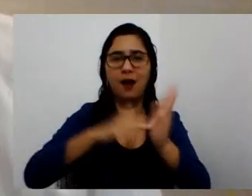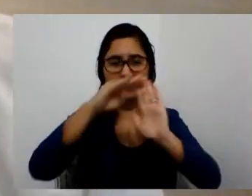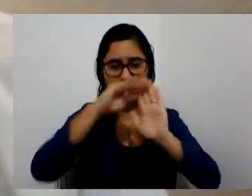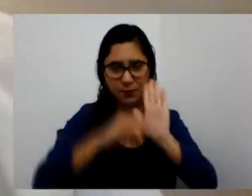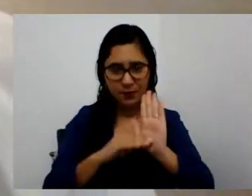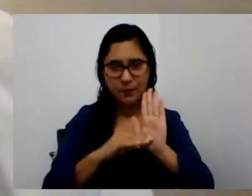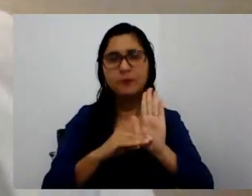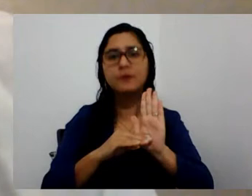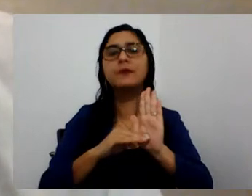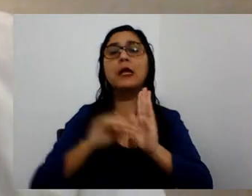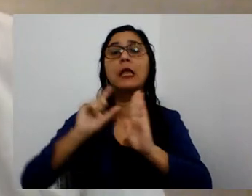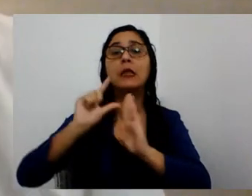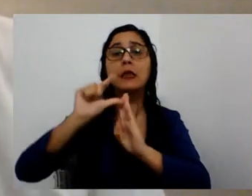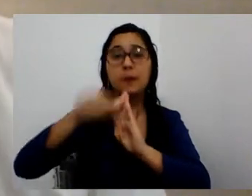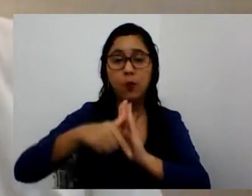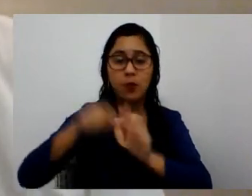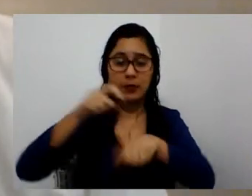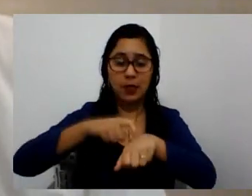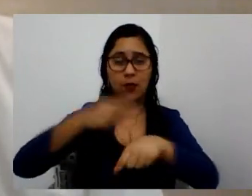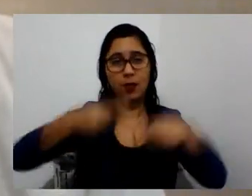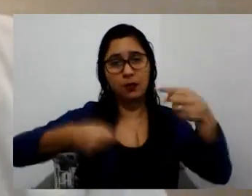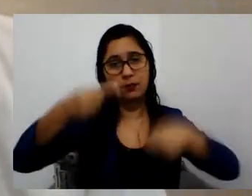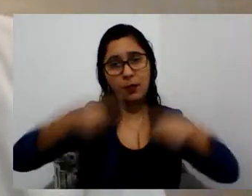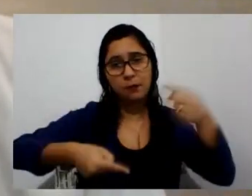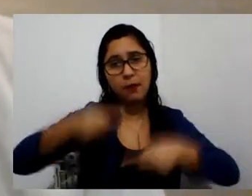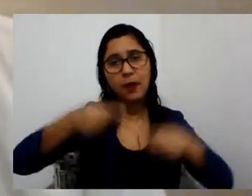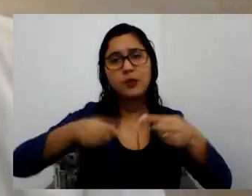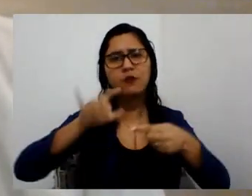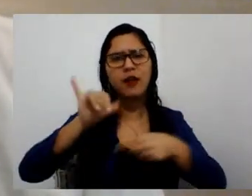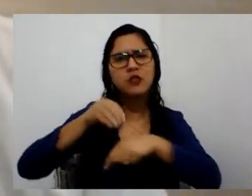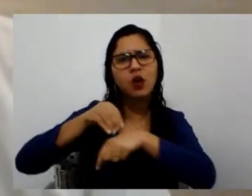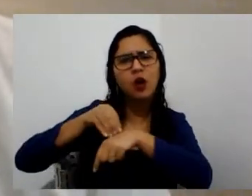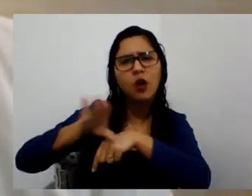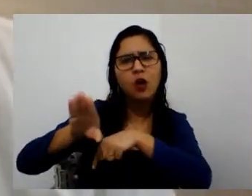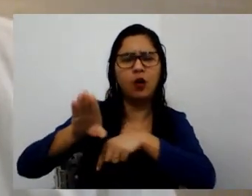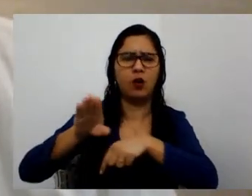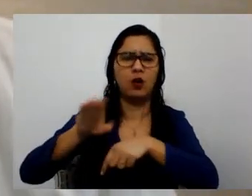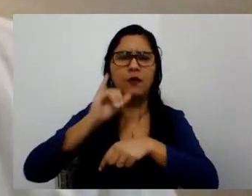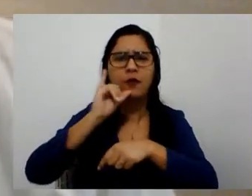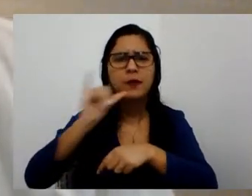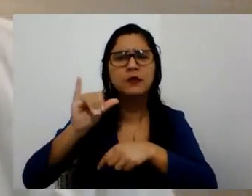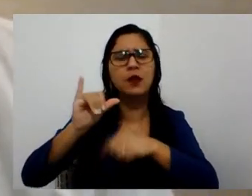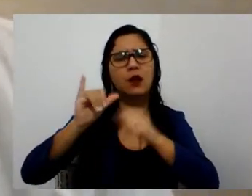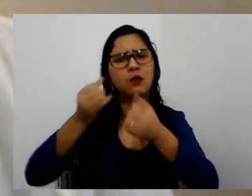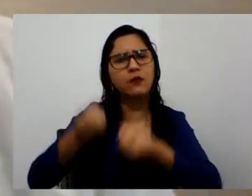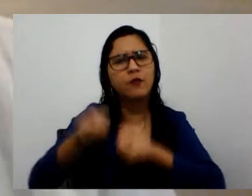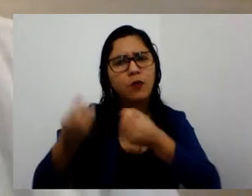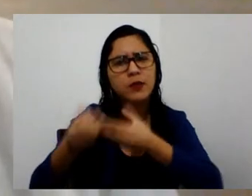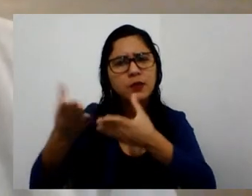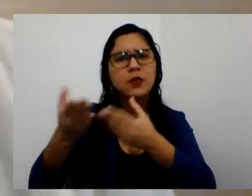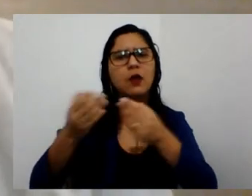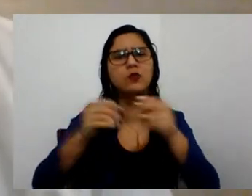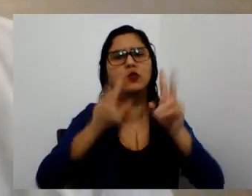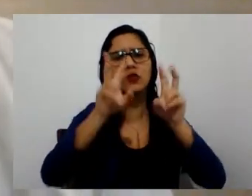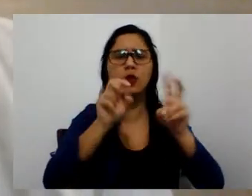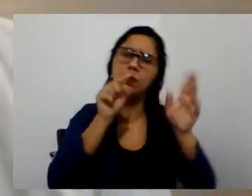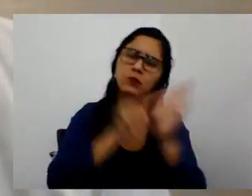Depois, durante o debate, nós vamos dar pequenas informações adicionais sobre as questões, né?